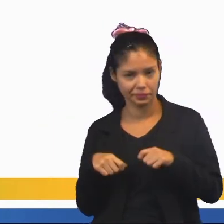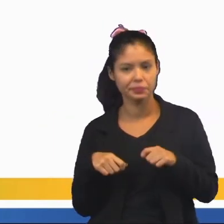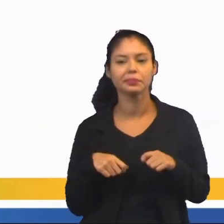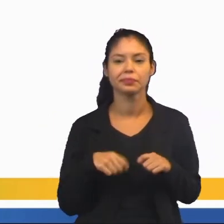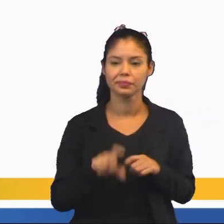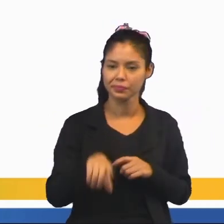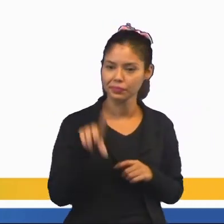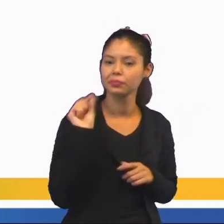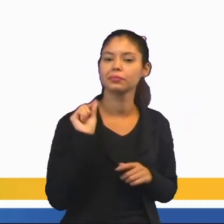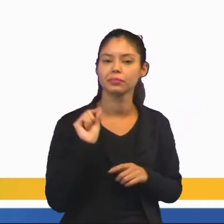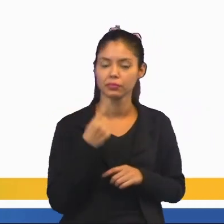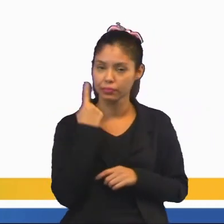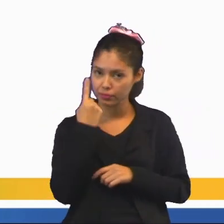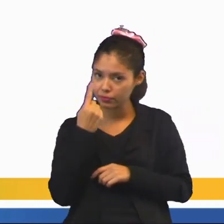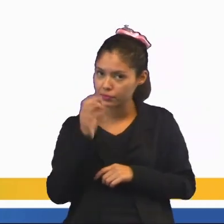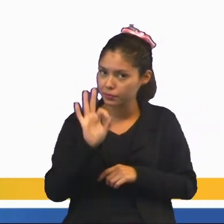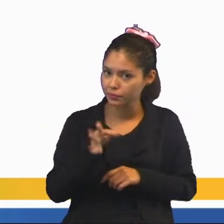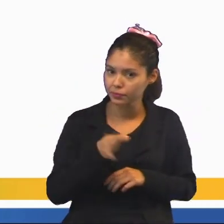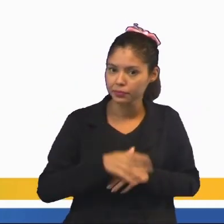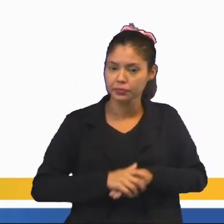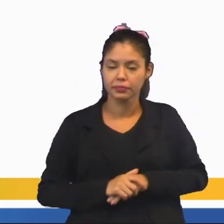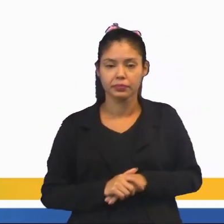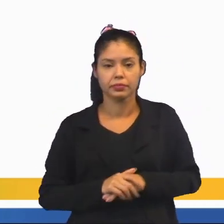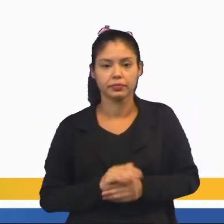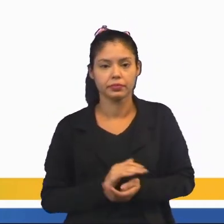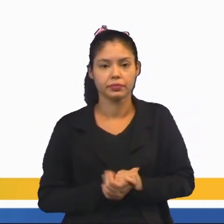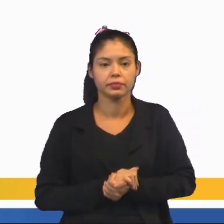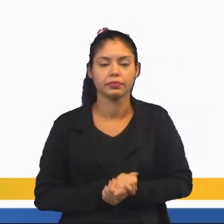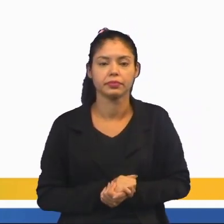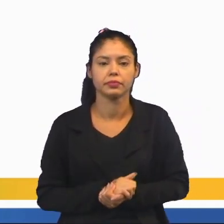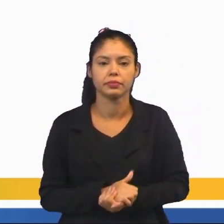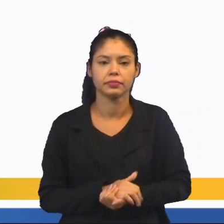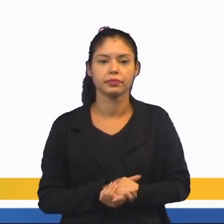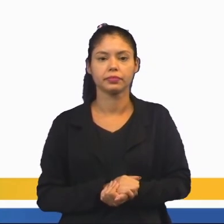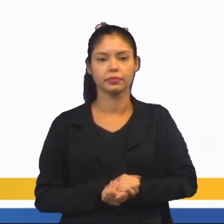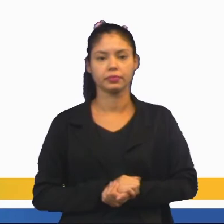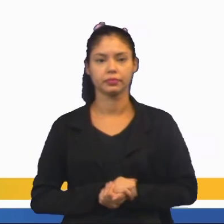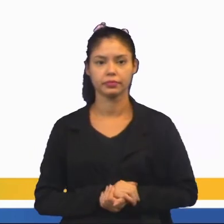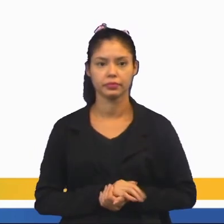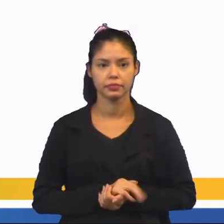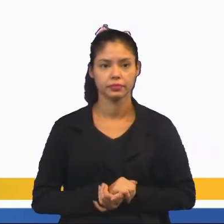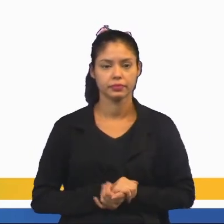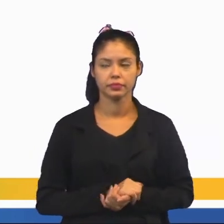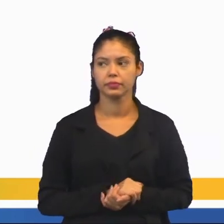possibilidades de escolher uma letra, certo? Vamos ver uma outra situação.